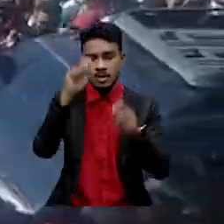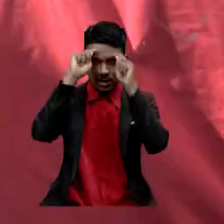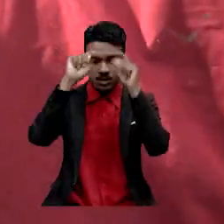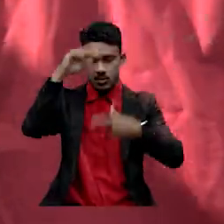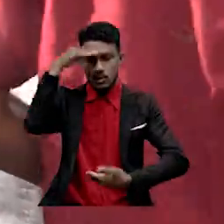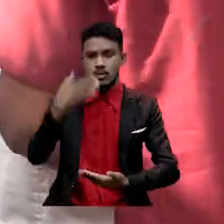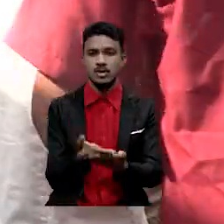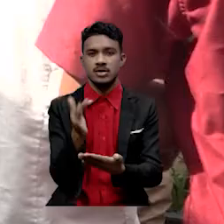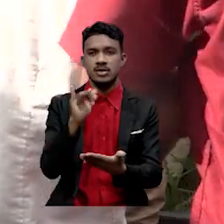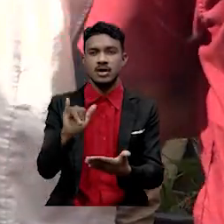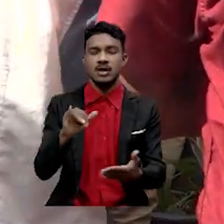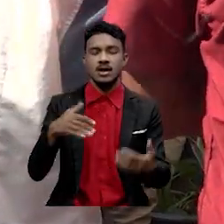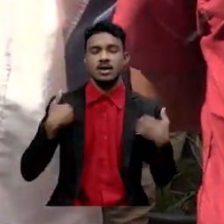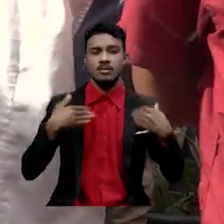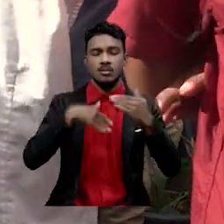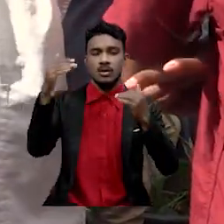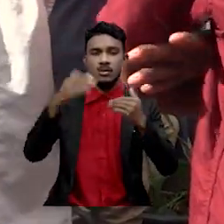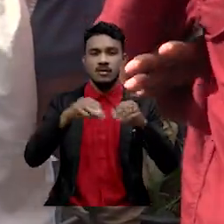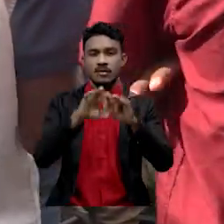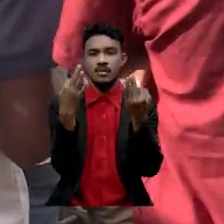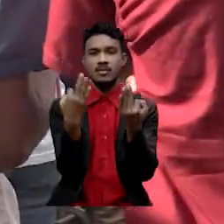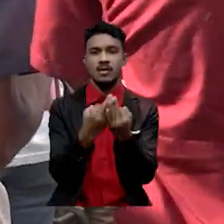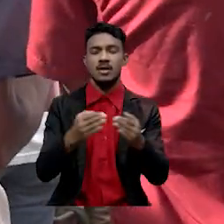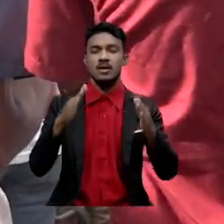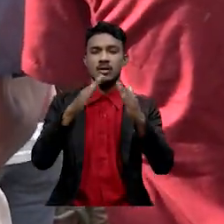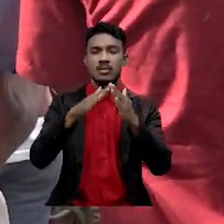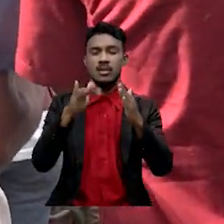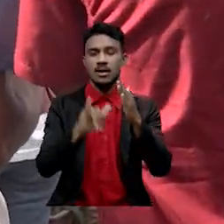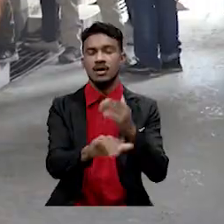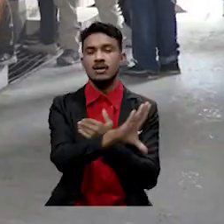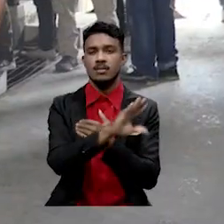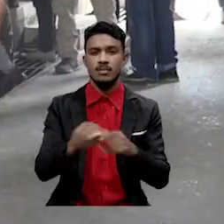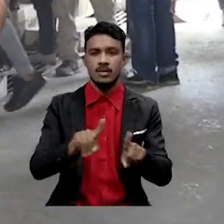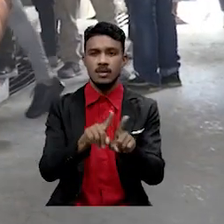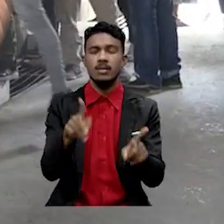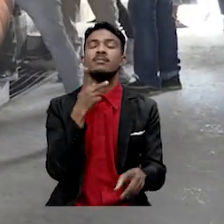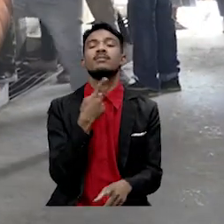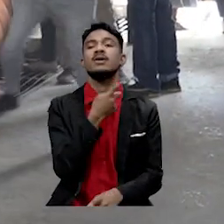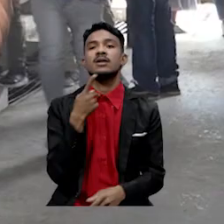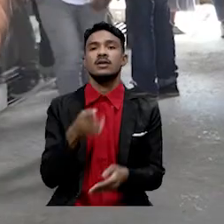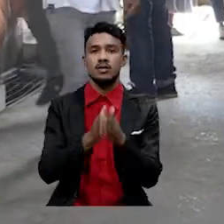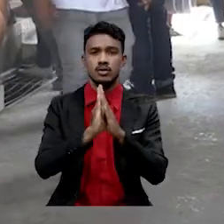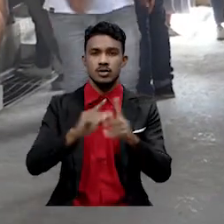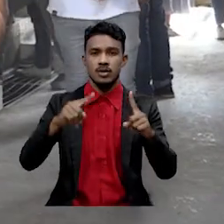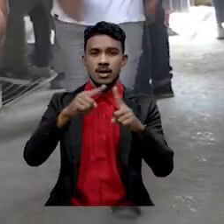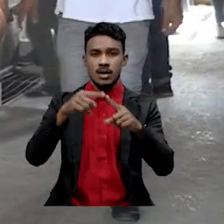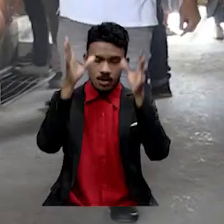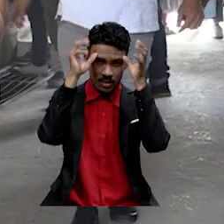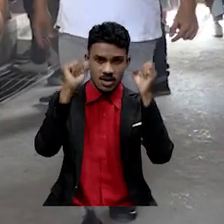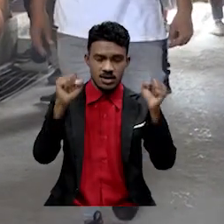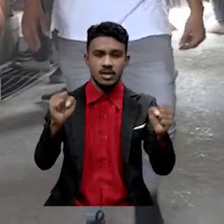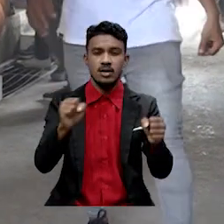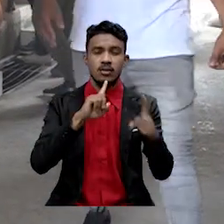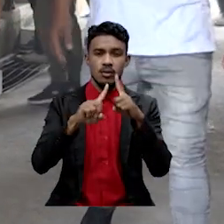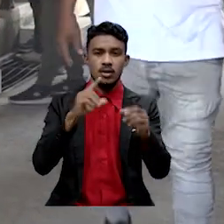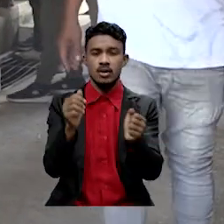konba família umalaran. Ho situação hirakne, Padre Domingos Malbere, husuba Presidente República atu coordena ho